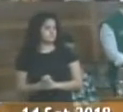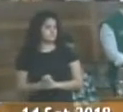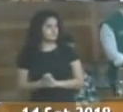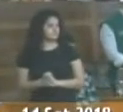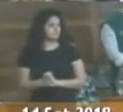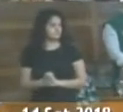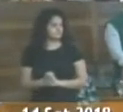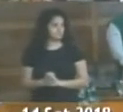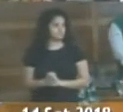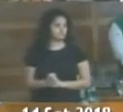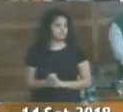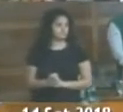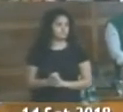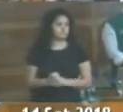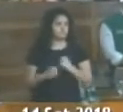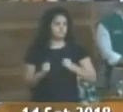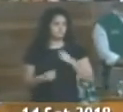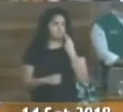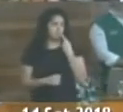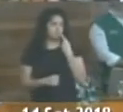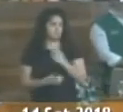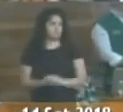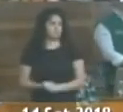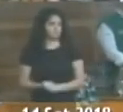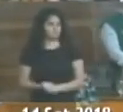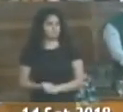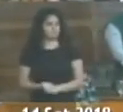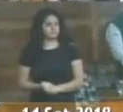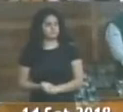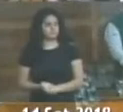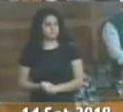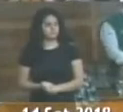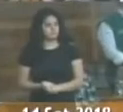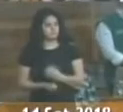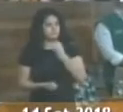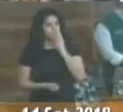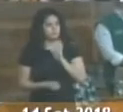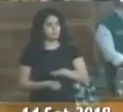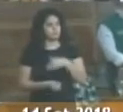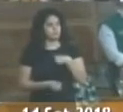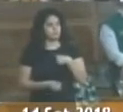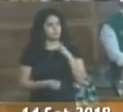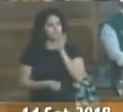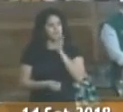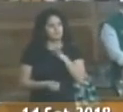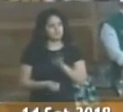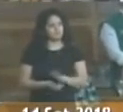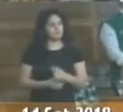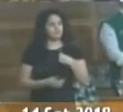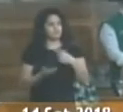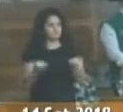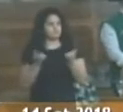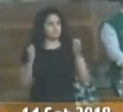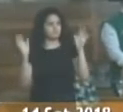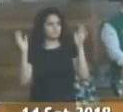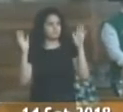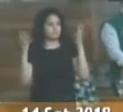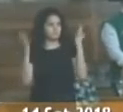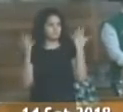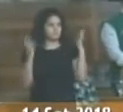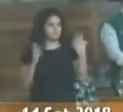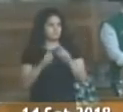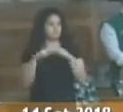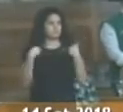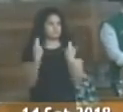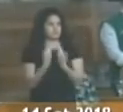Miriam. Pode falar, querido. Por favor. Boa tarde, eu vou ser breve. Quero parabenizar aí a